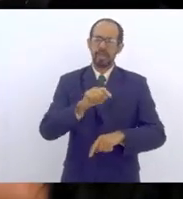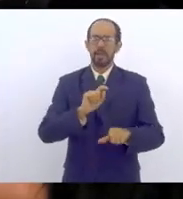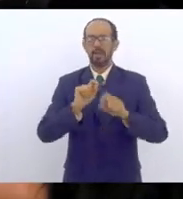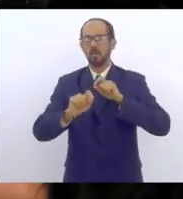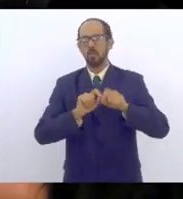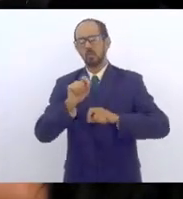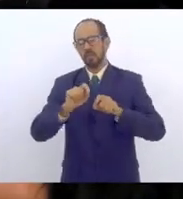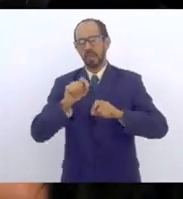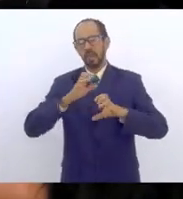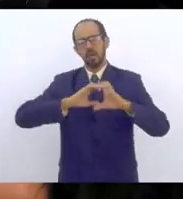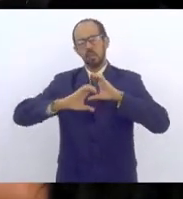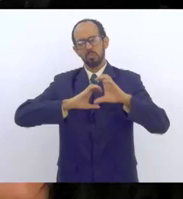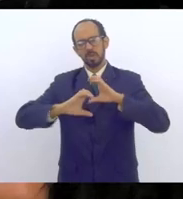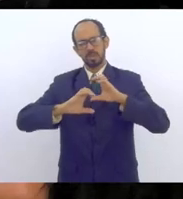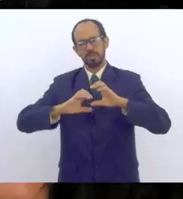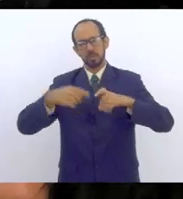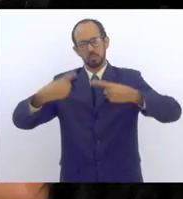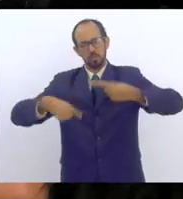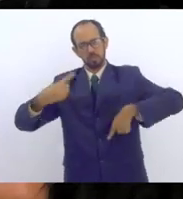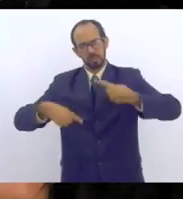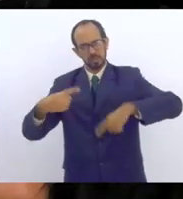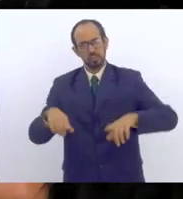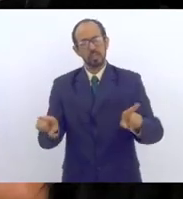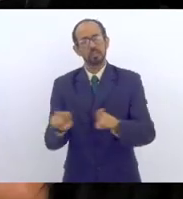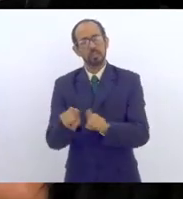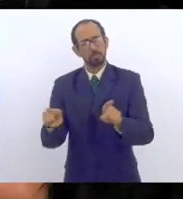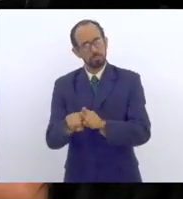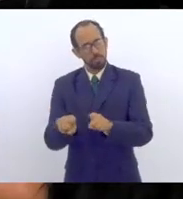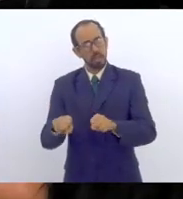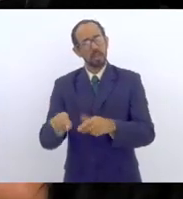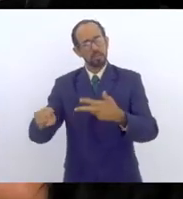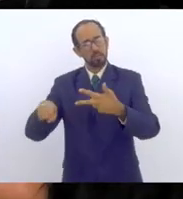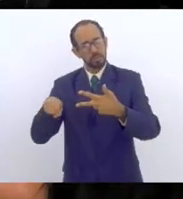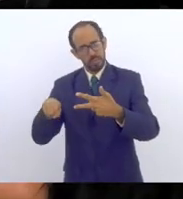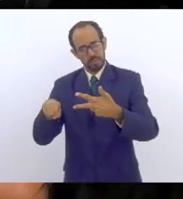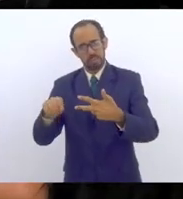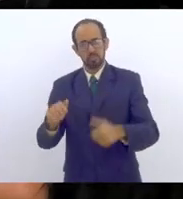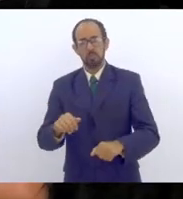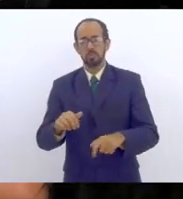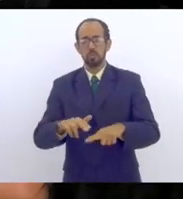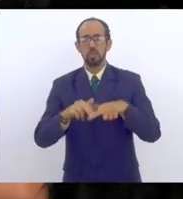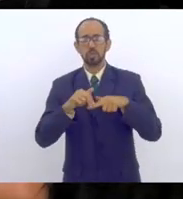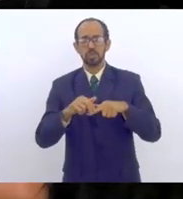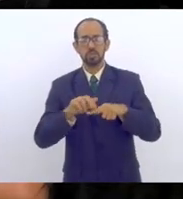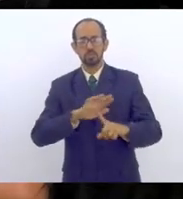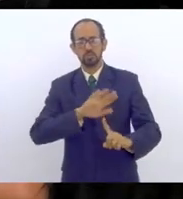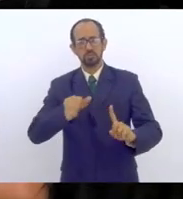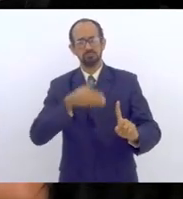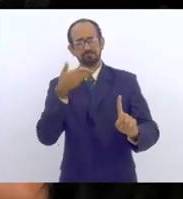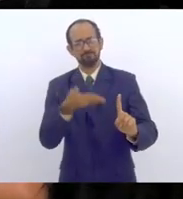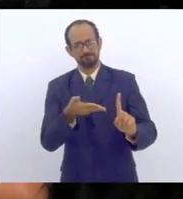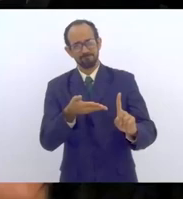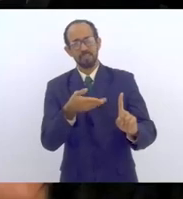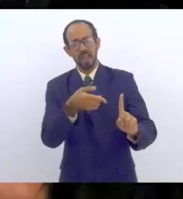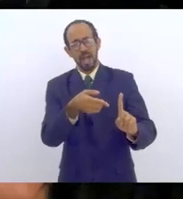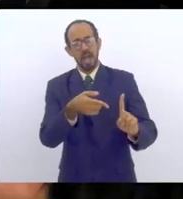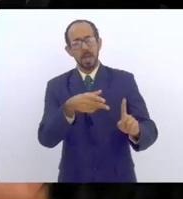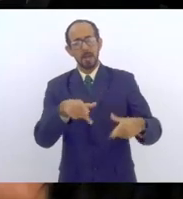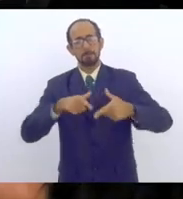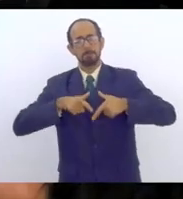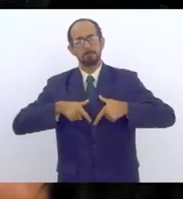a comunicação do político que também do Poder Executivo por isso que ele merece a medalha Tiradentes eu incentivo para ele continuar trabalhando